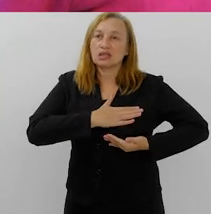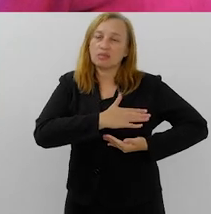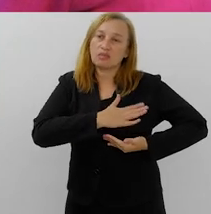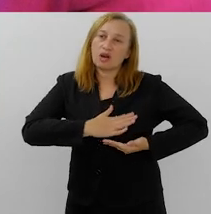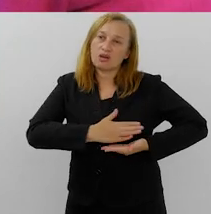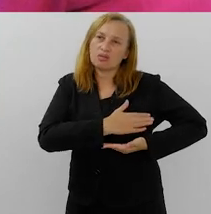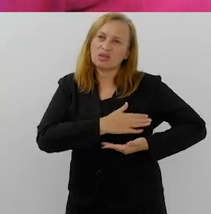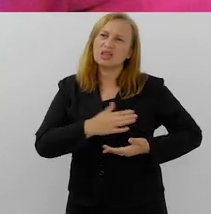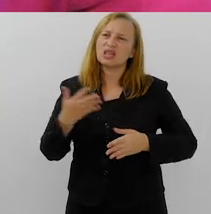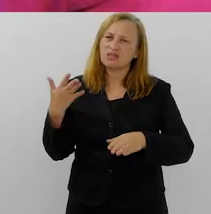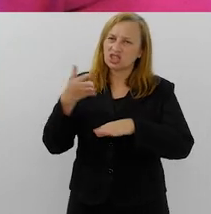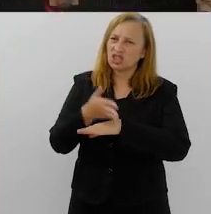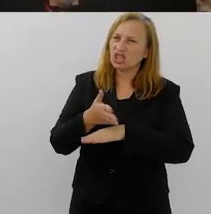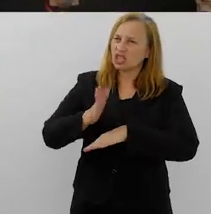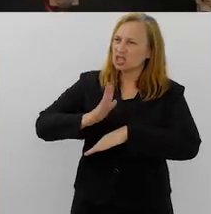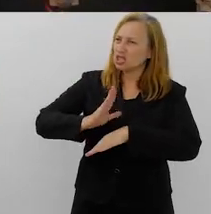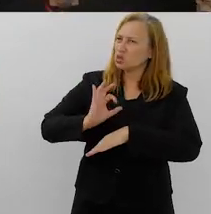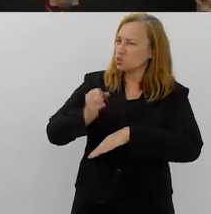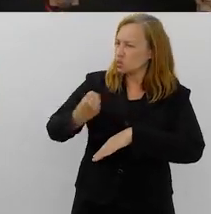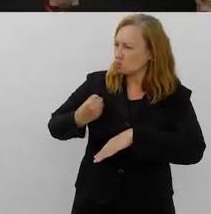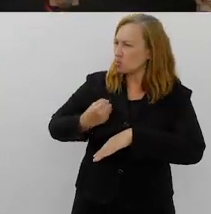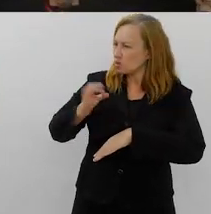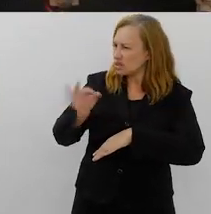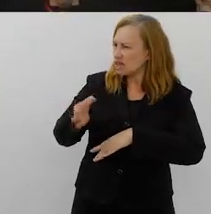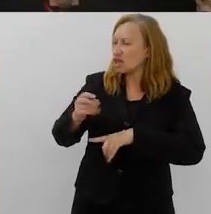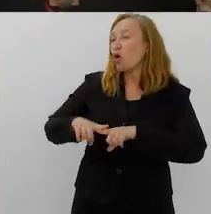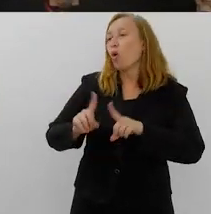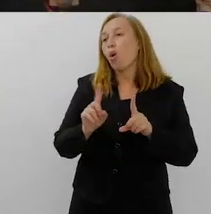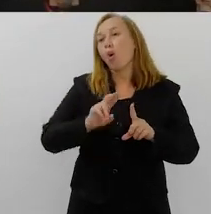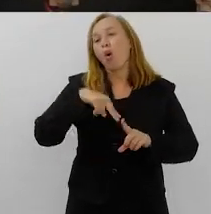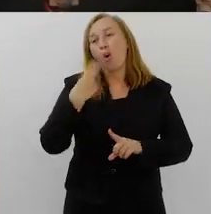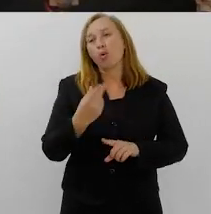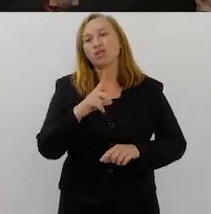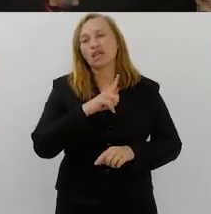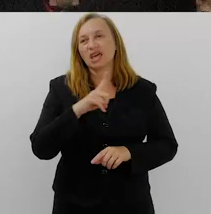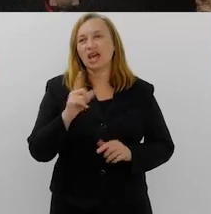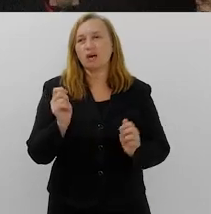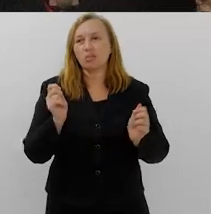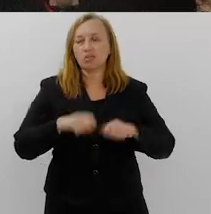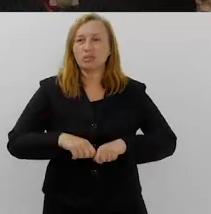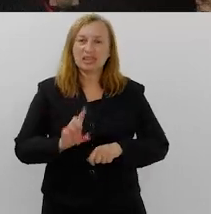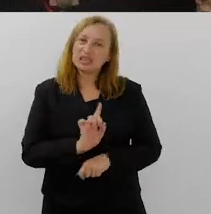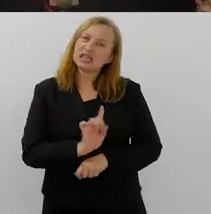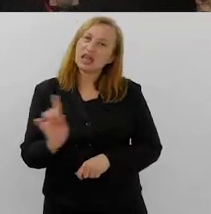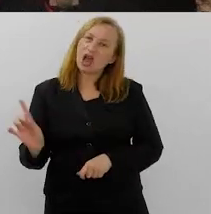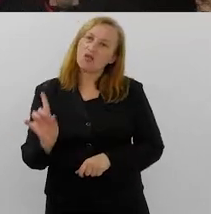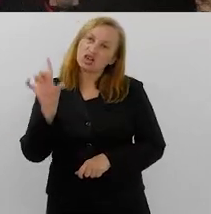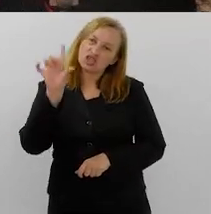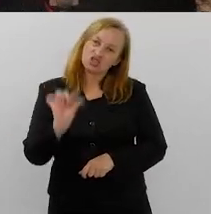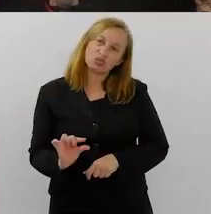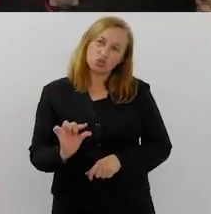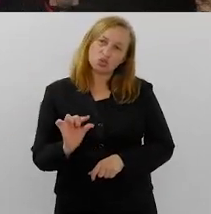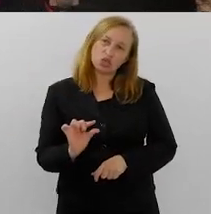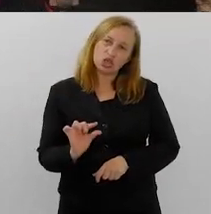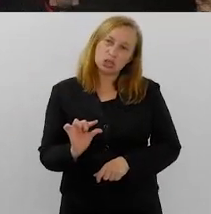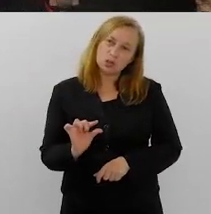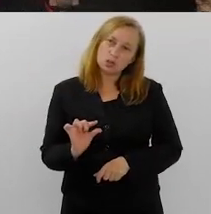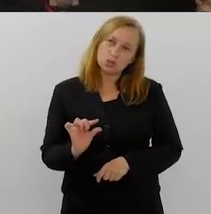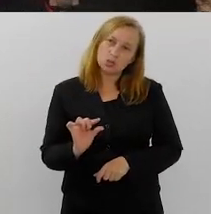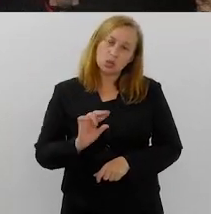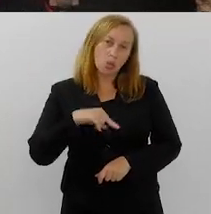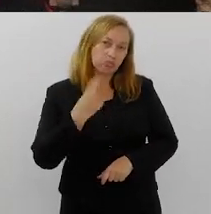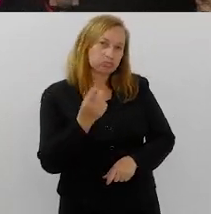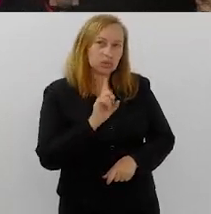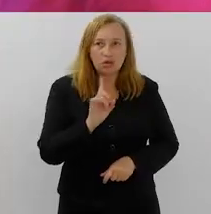Janeiro será que a gente vai chegar a esse número real ou existe a possibilidade de não Da gente